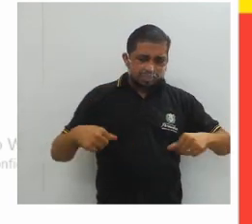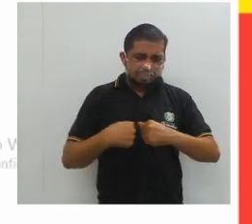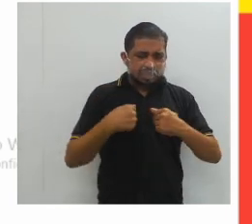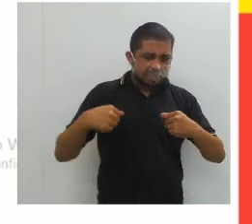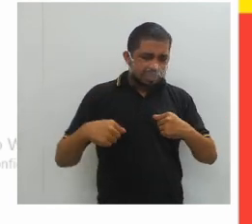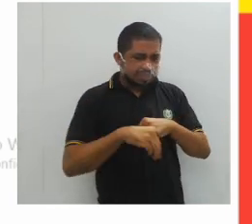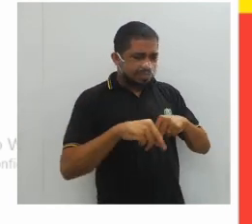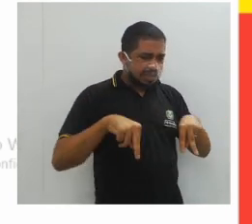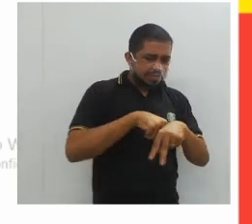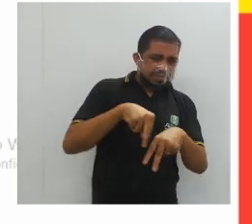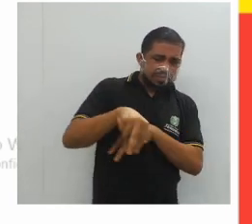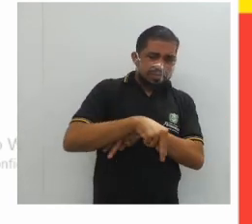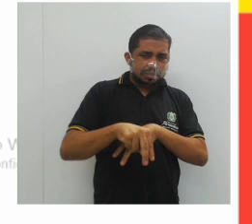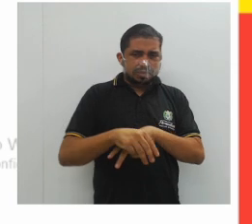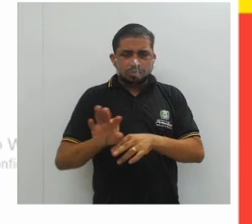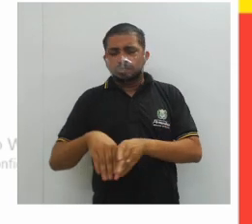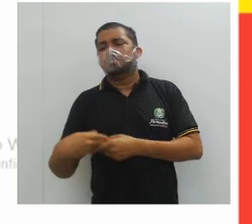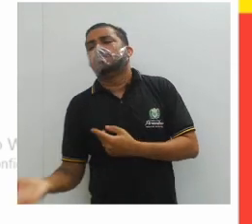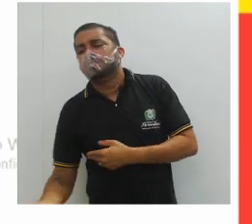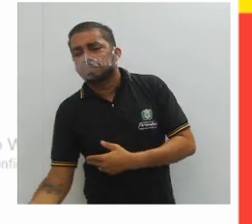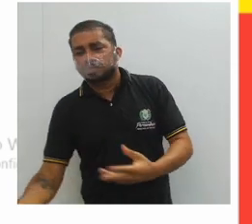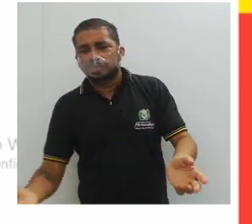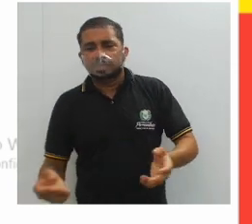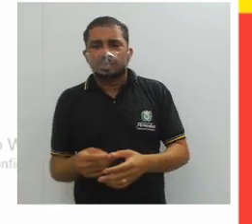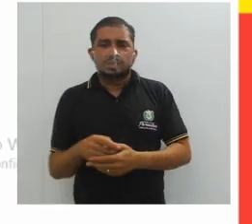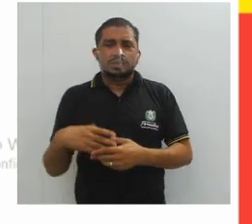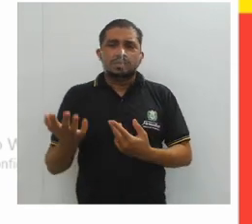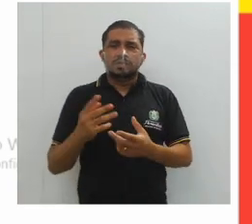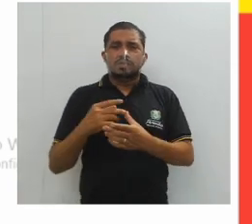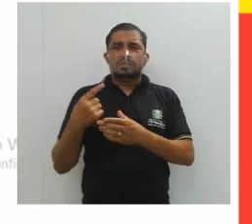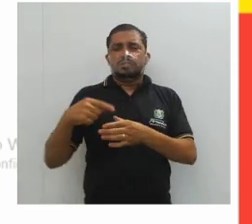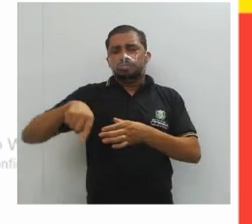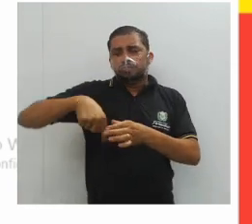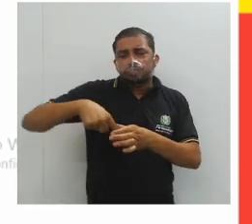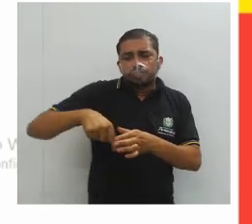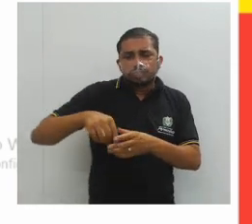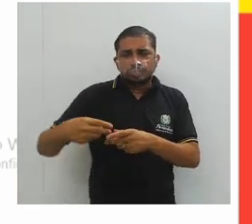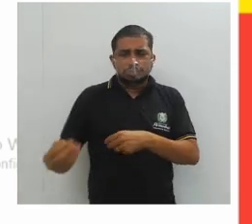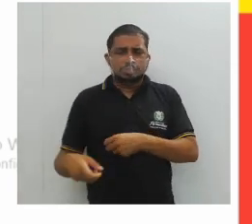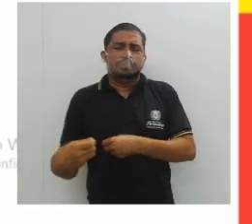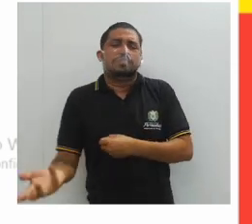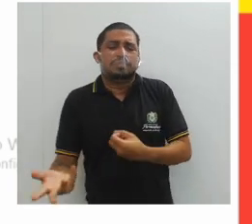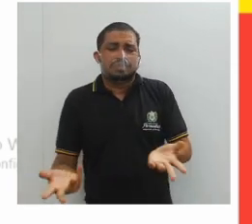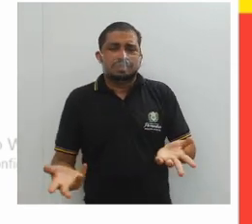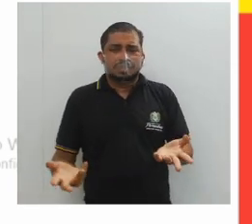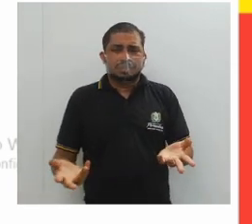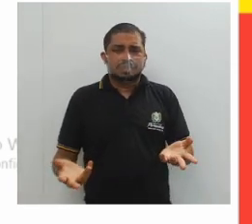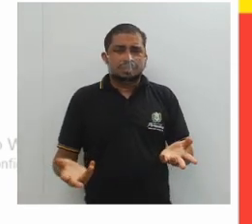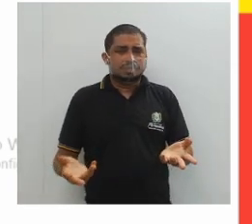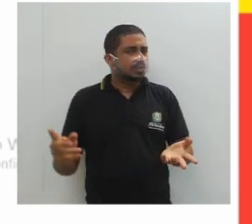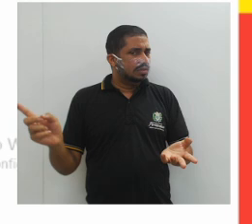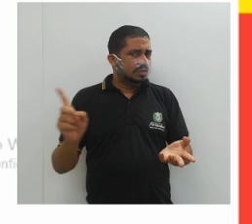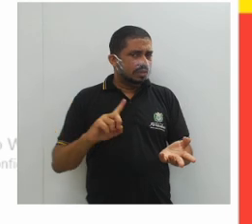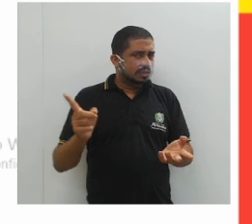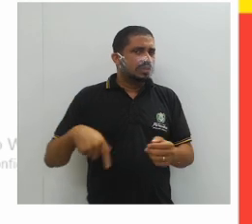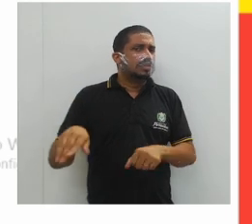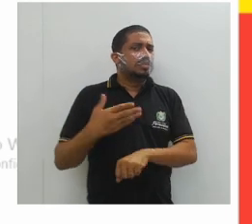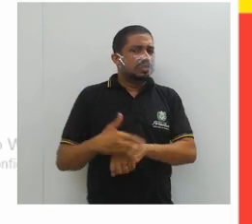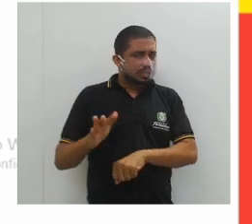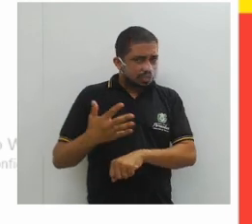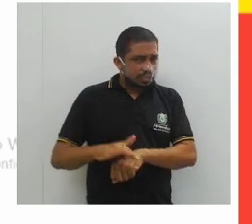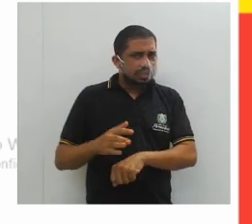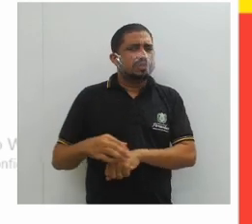outro? Vocês já viram ele derrubar um hambúrguer, um milkshake em cima de alguém? Isso é ensaiado.